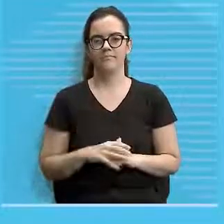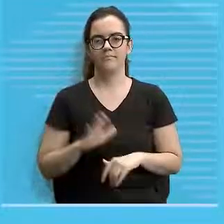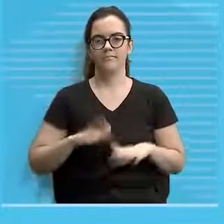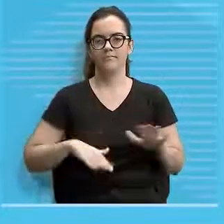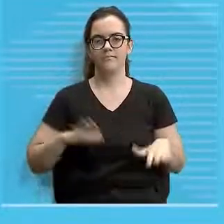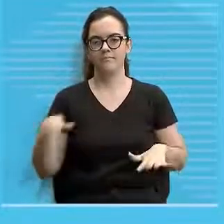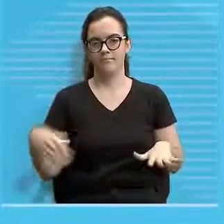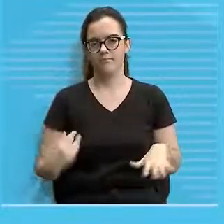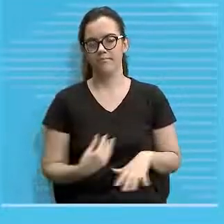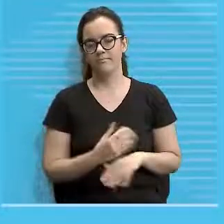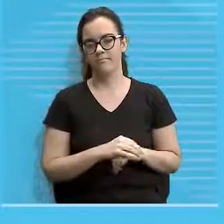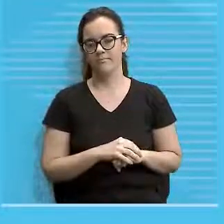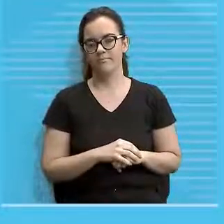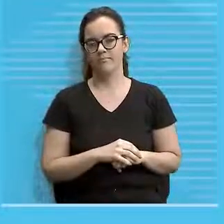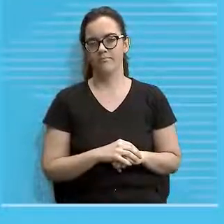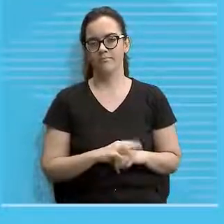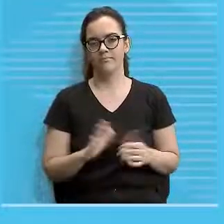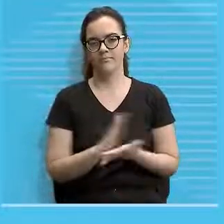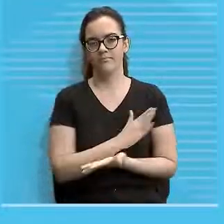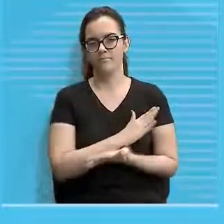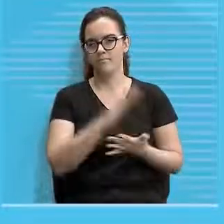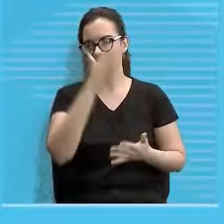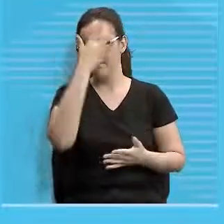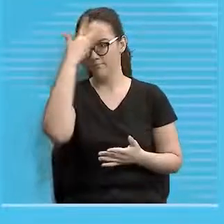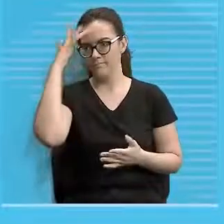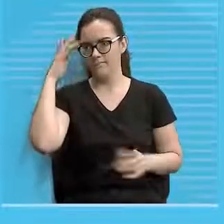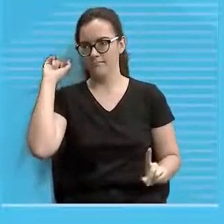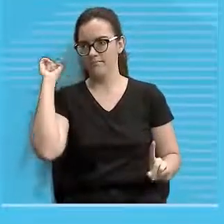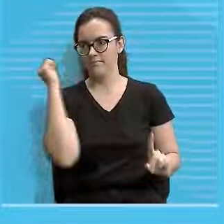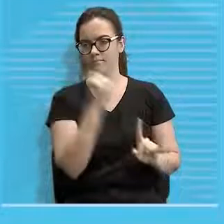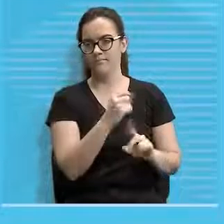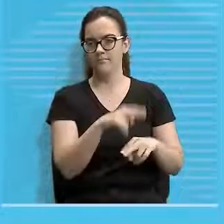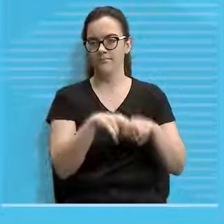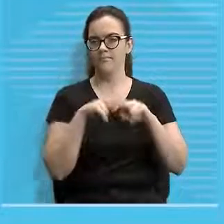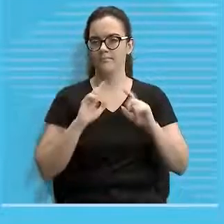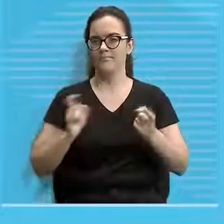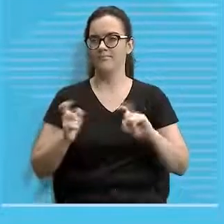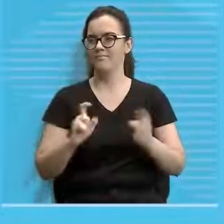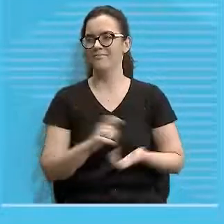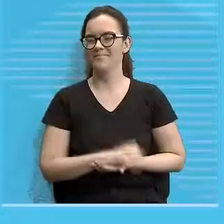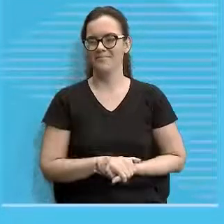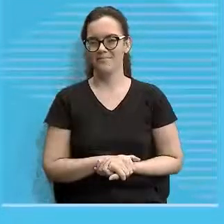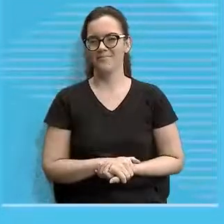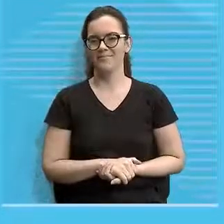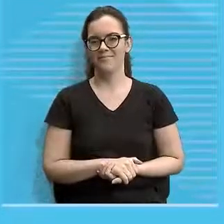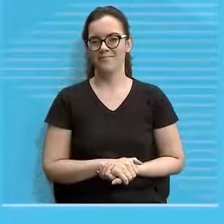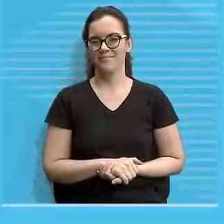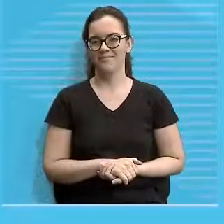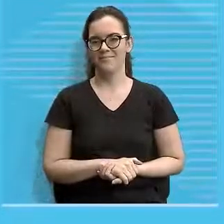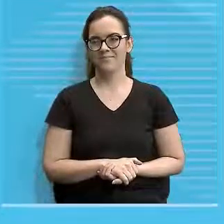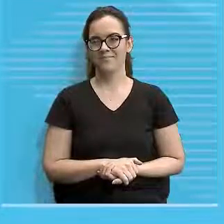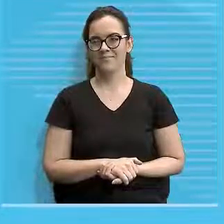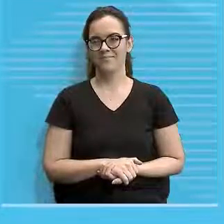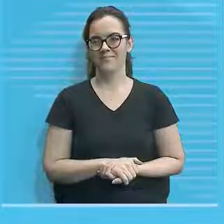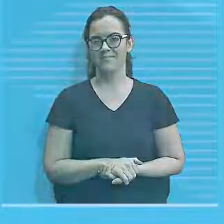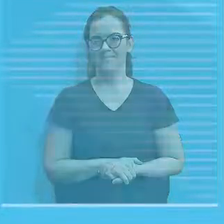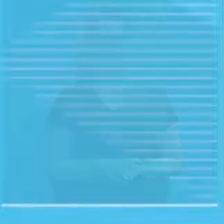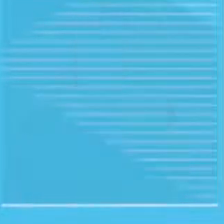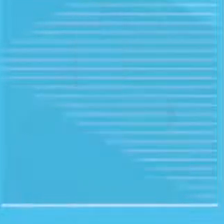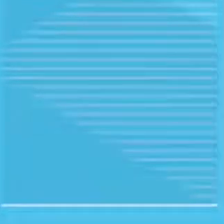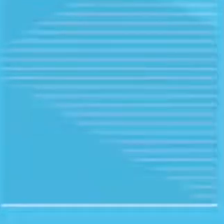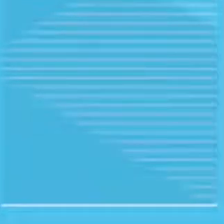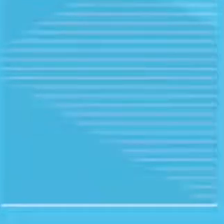pessoas acabam tirando a vida uma das outras por uma discussão, por política, né, e uma discussão por causa